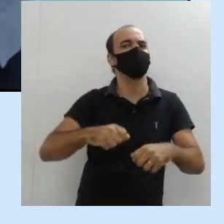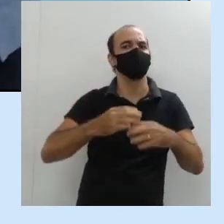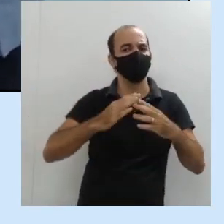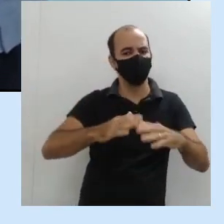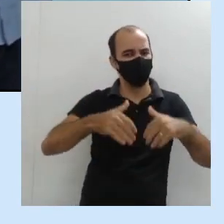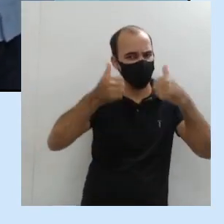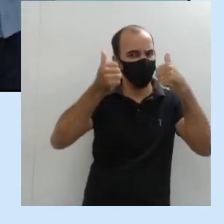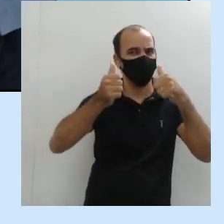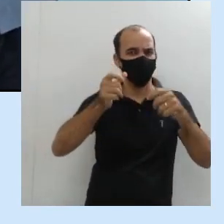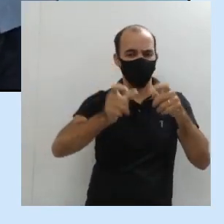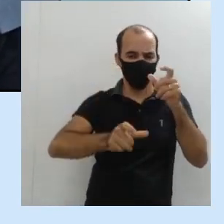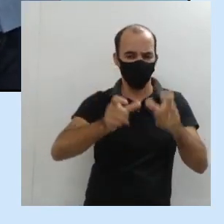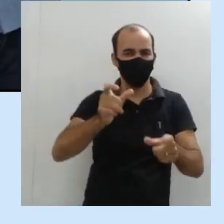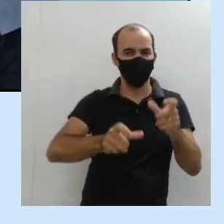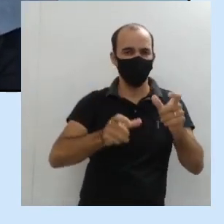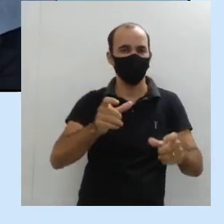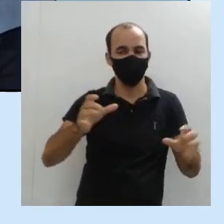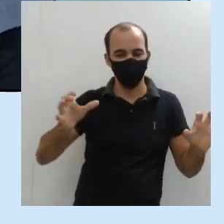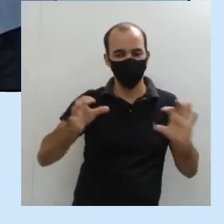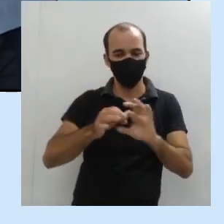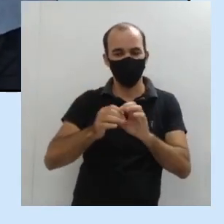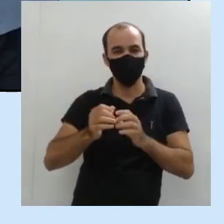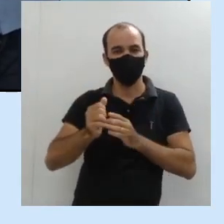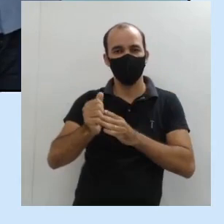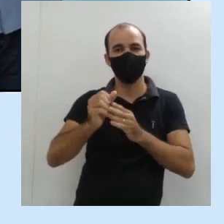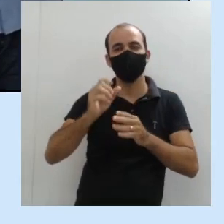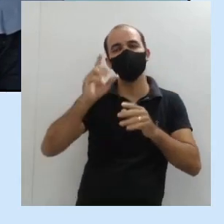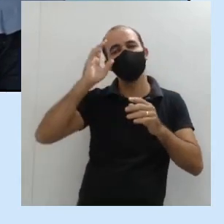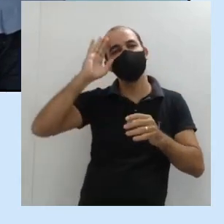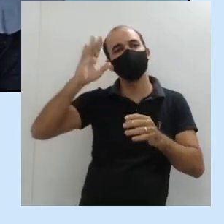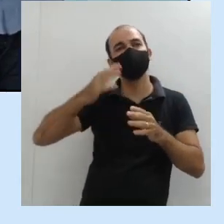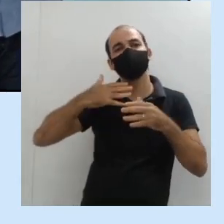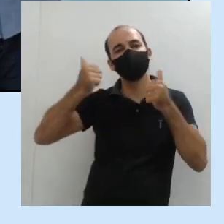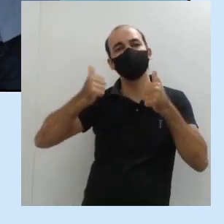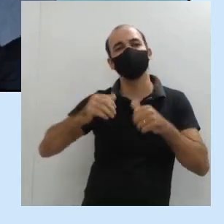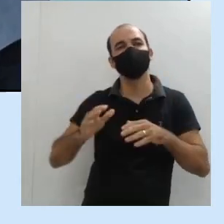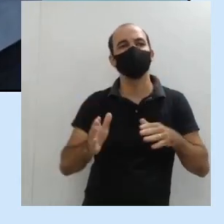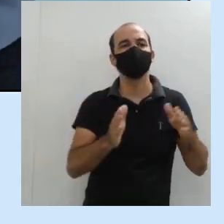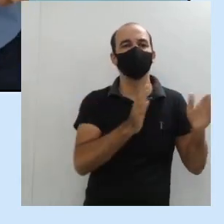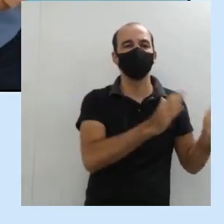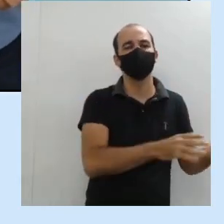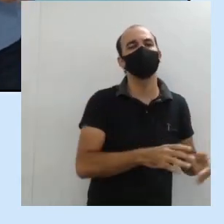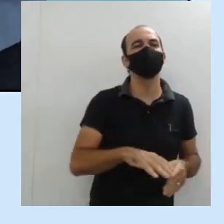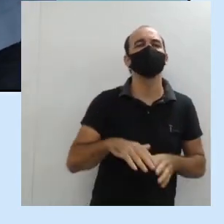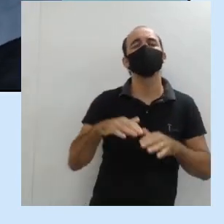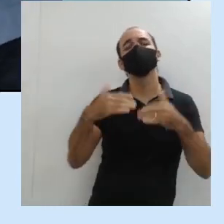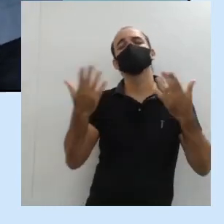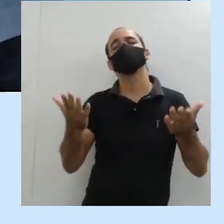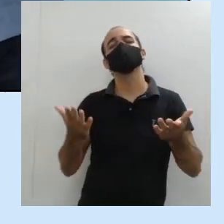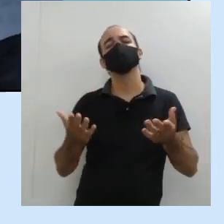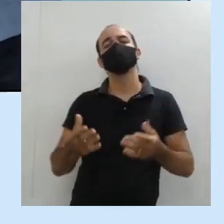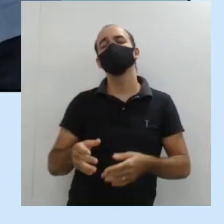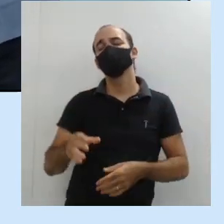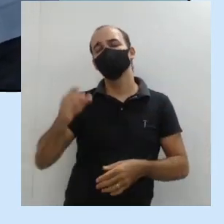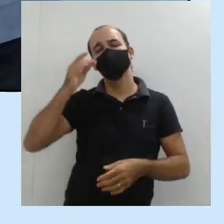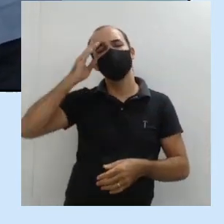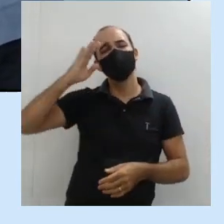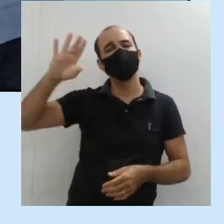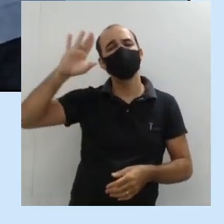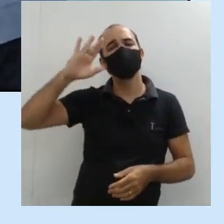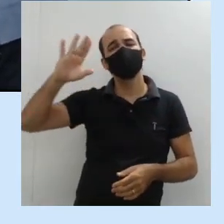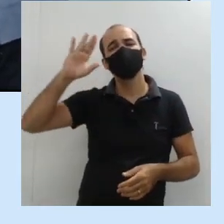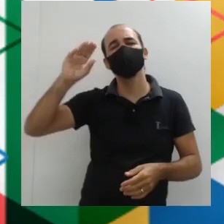Então, se, professor, o mundo pode ser melhor, para que serve a filosofia? Por que eu tenho